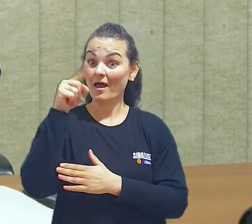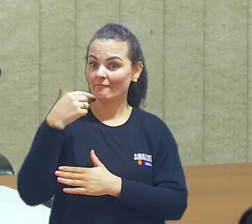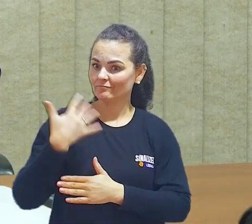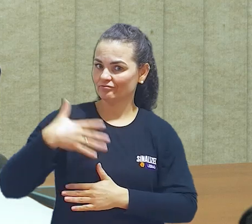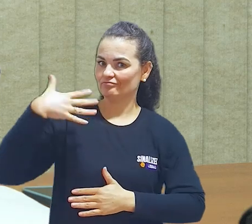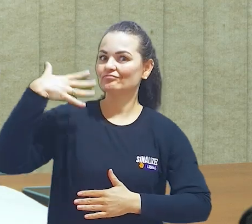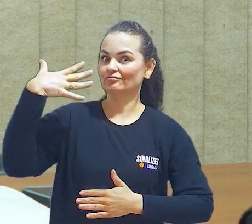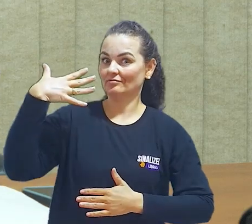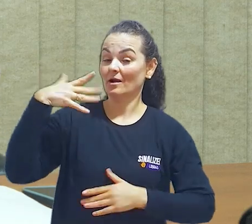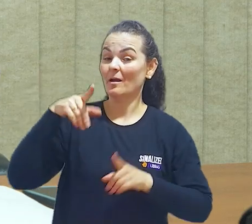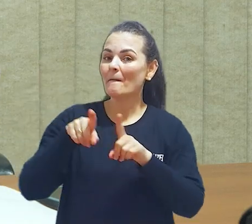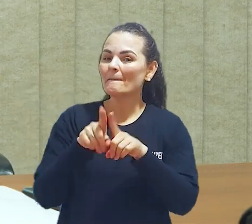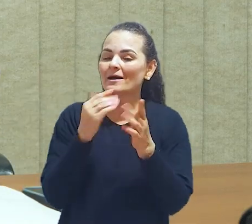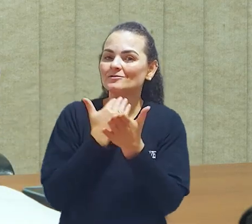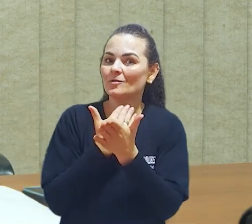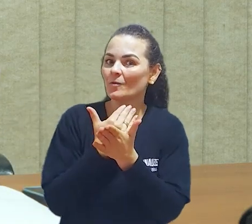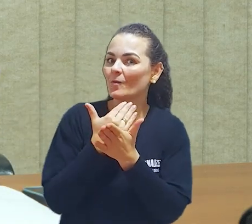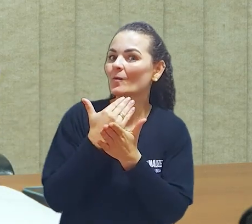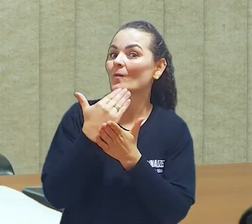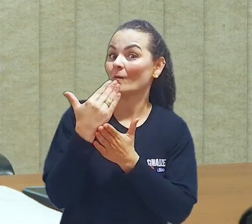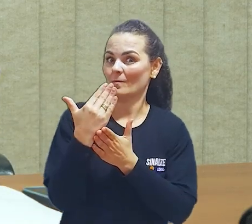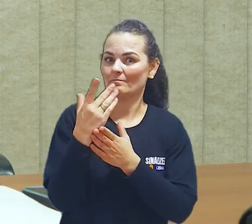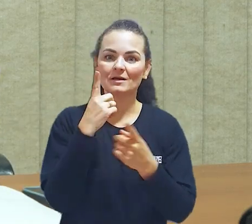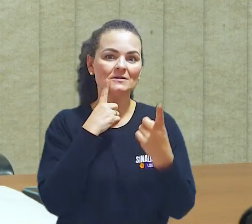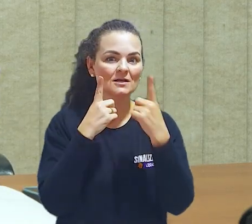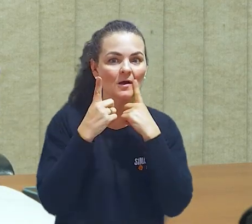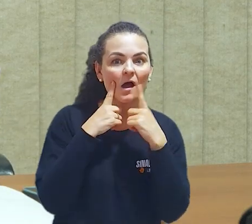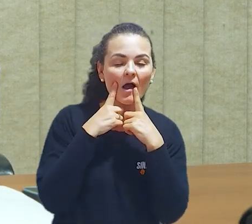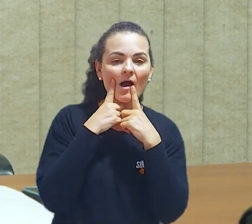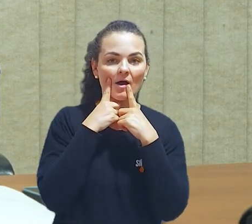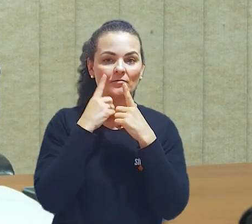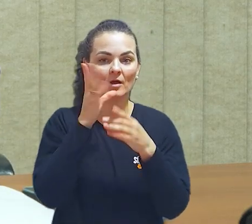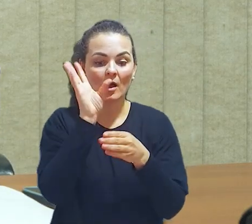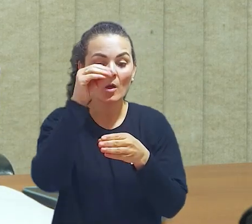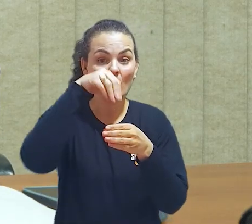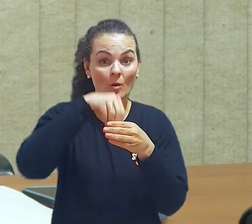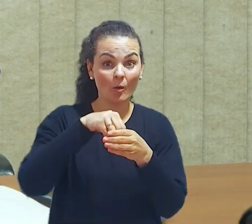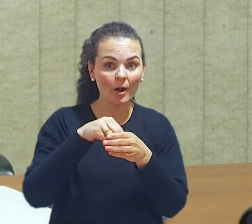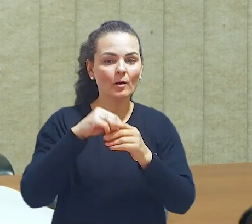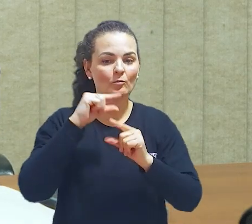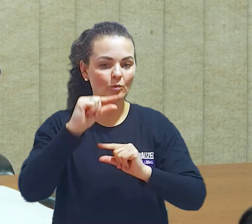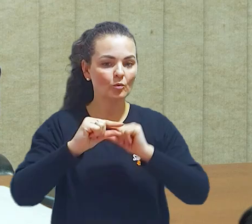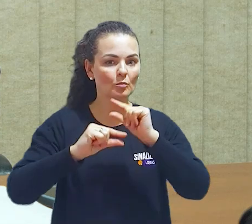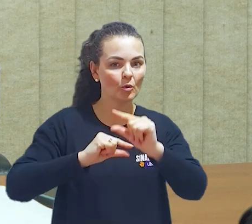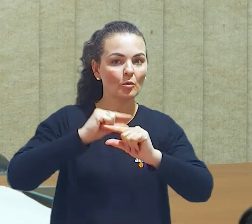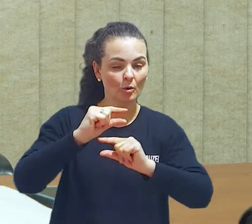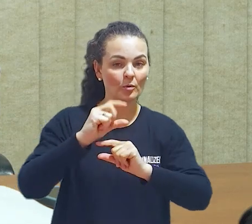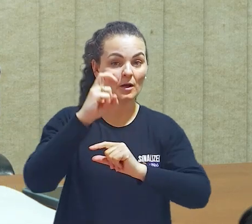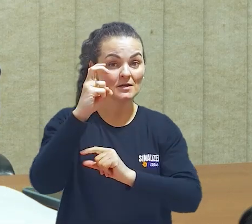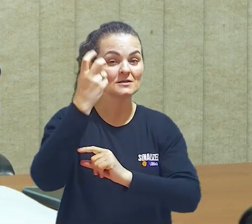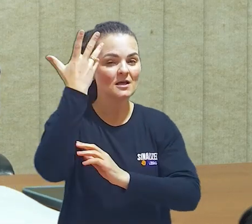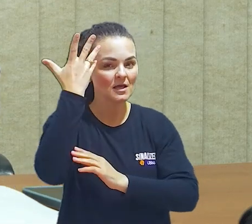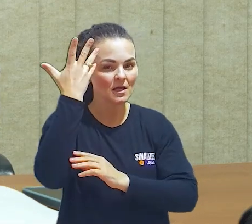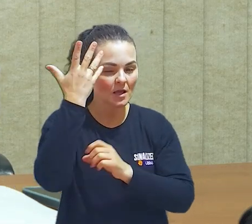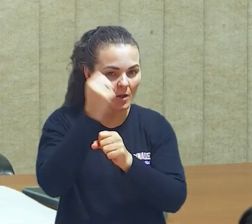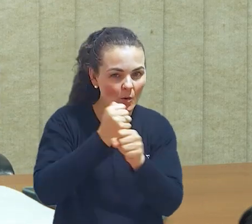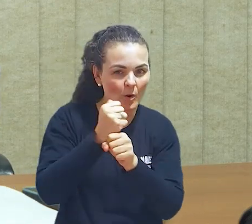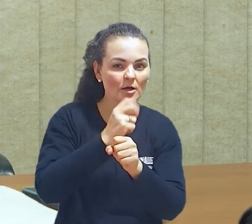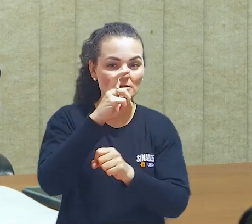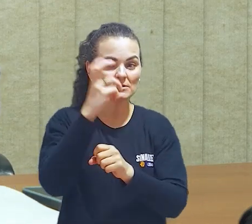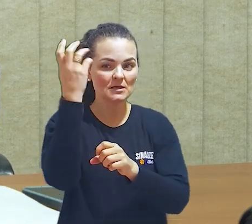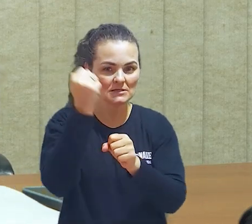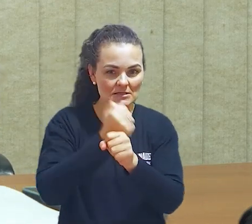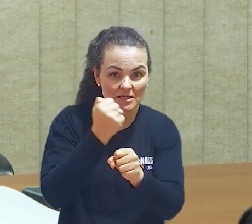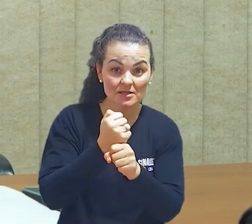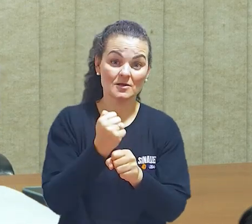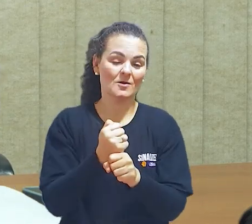não iniciarmos um diálogo e implementar gradativamente, vai passar 5 anos e chega verão, chega a época de calor, nós